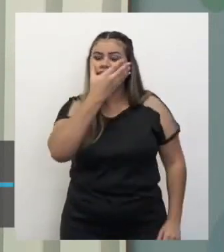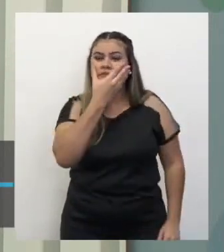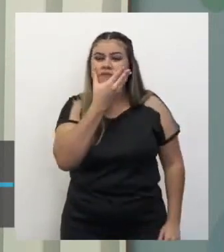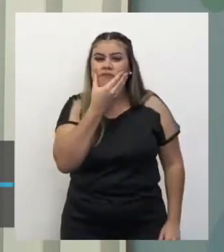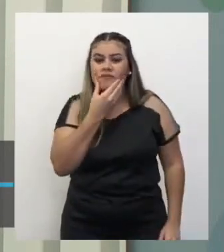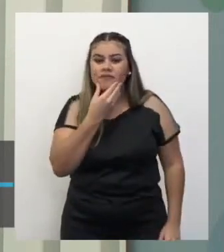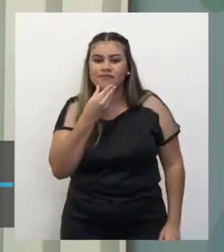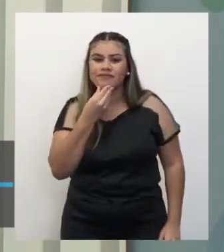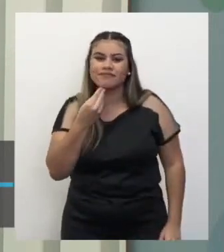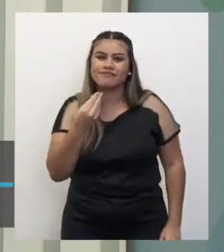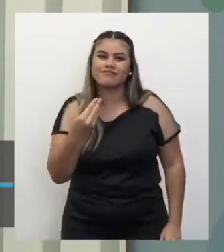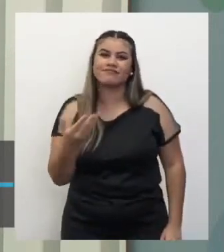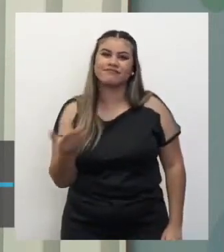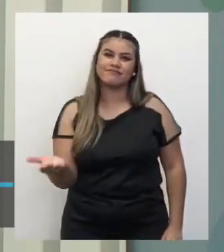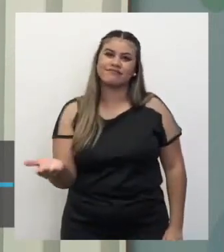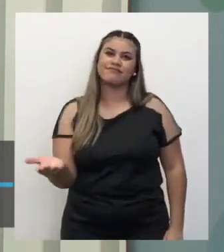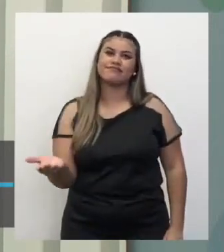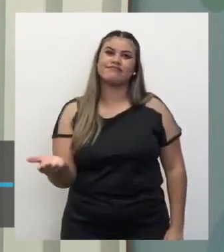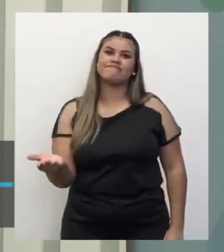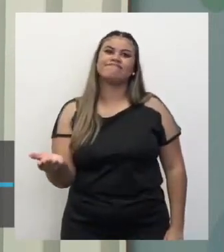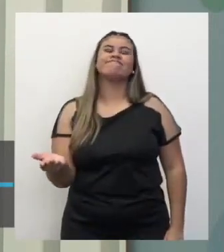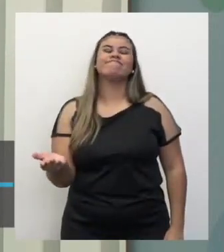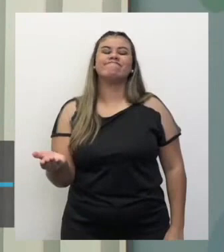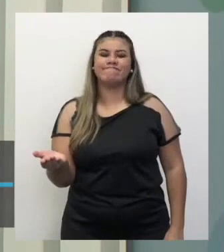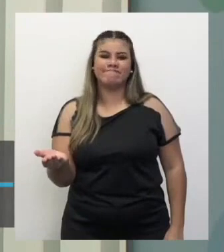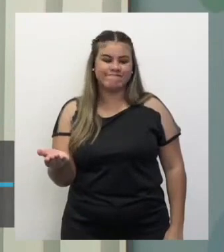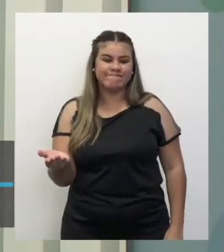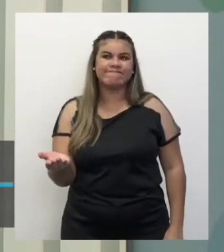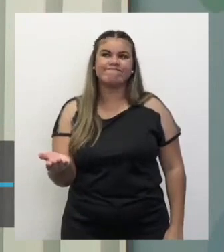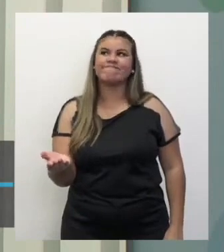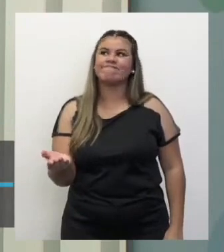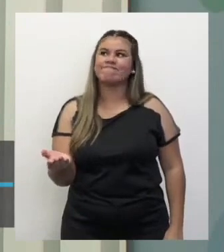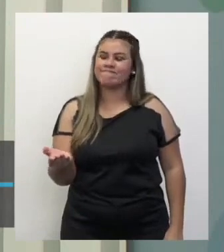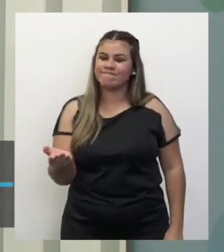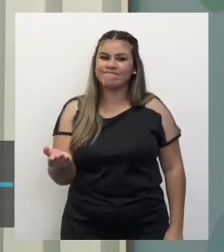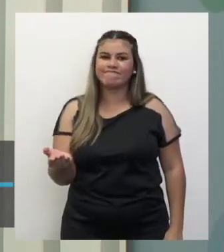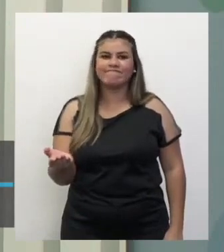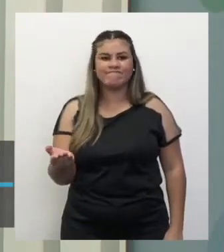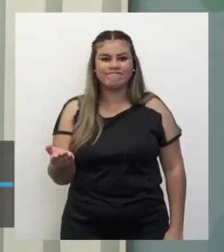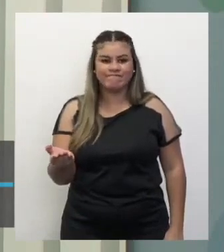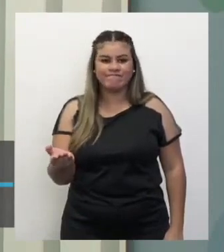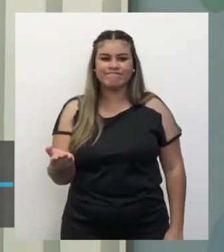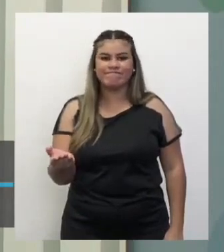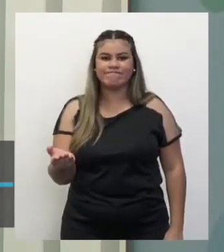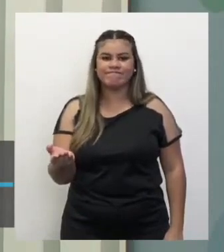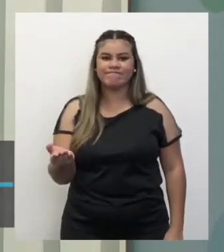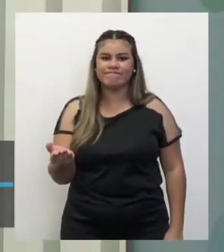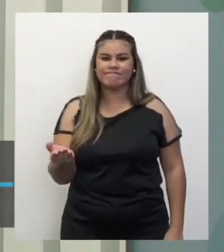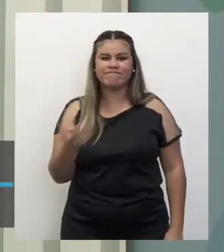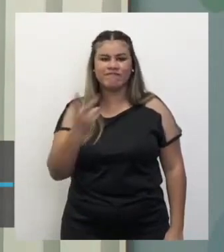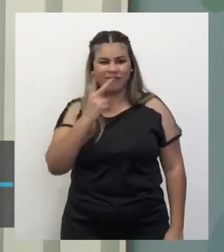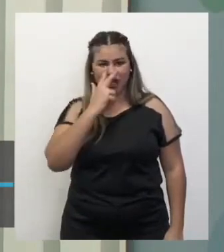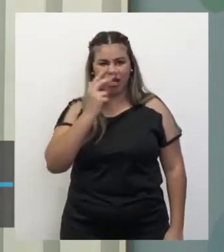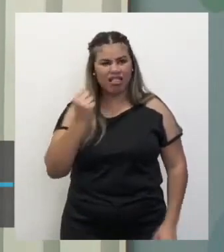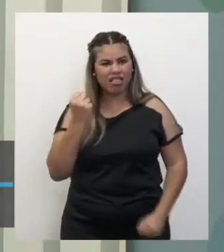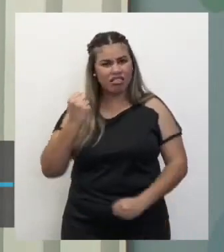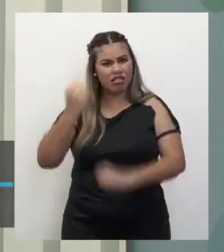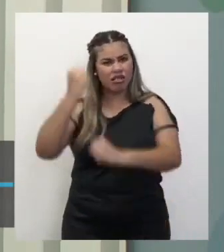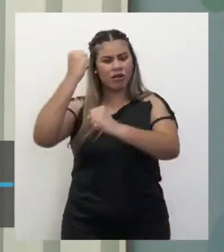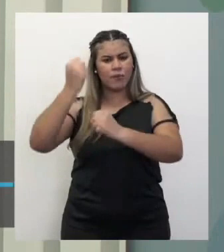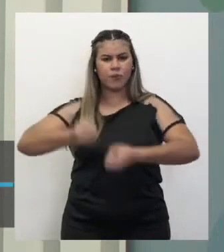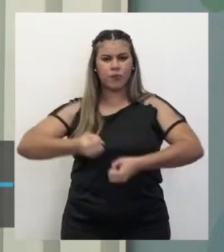bicho, meu Deus, era um homem. E isso traz uma força toda, uma força poderosa para o poema